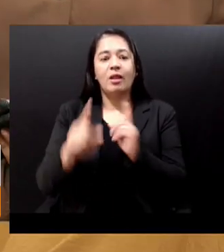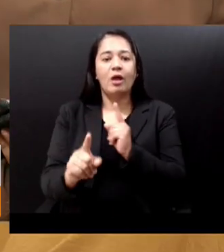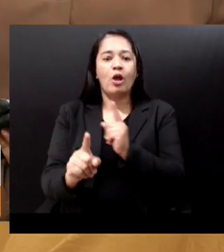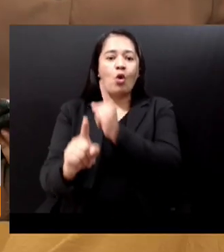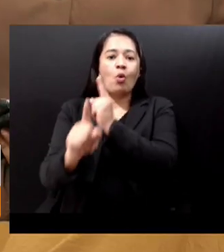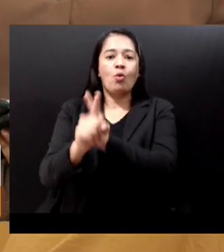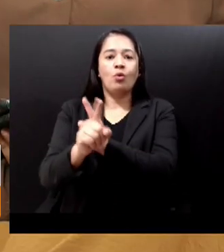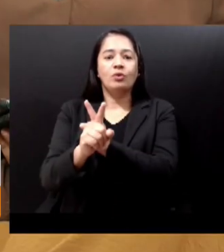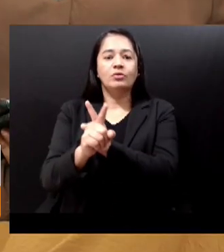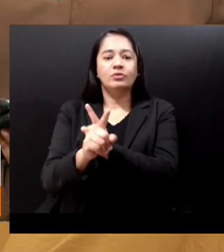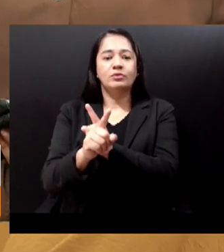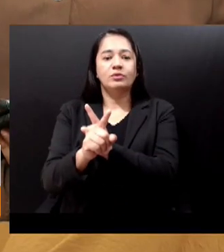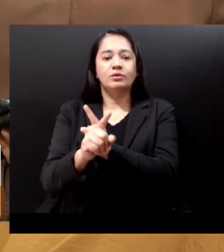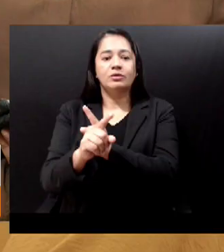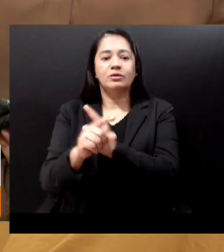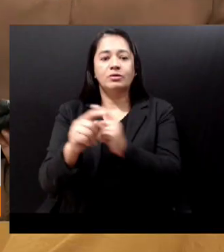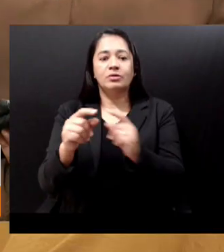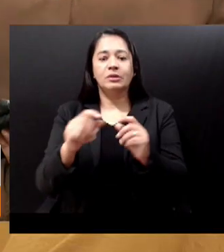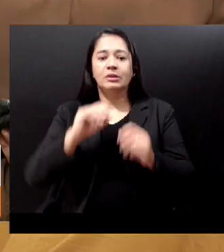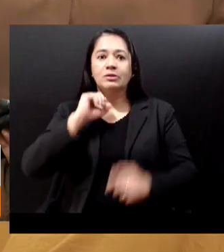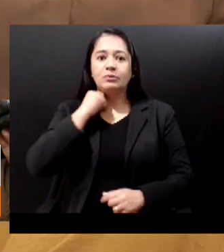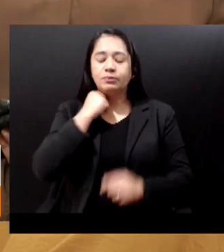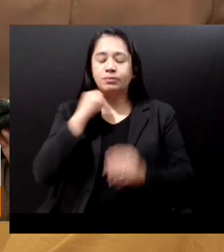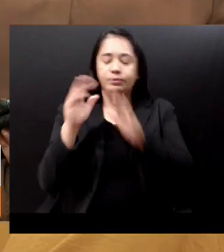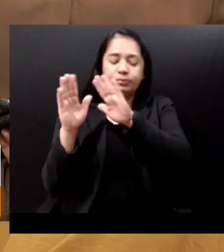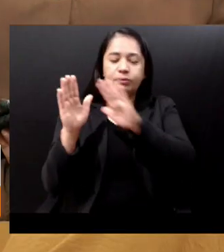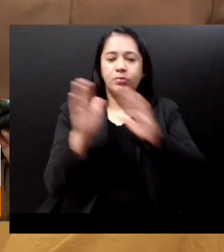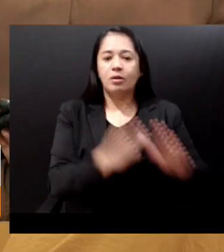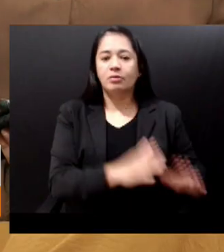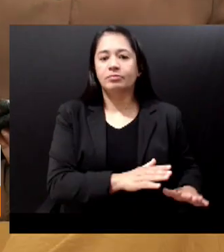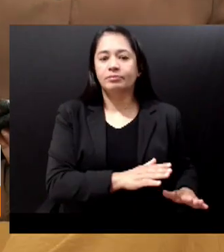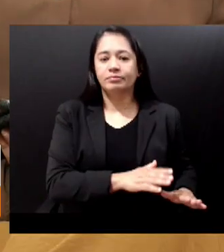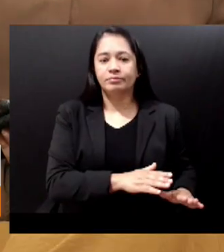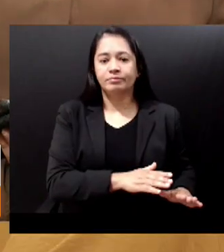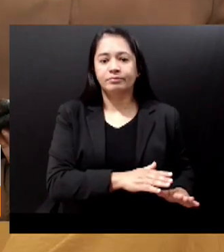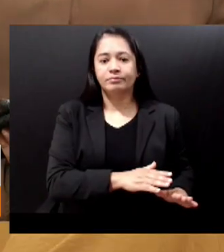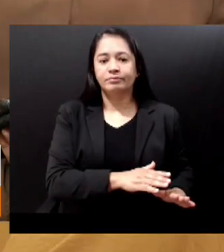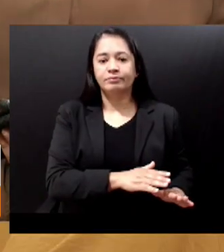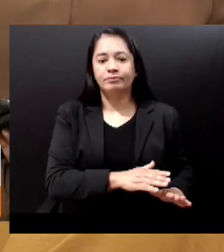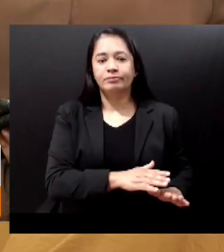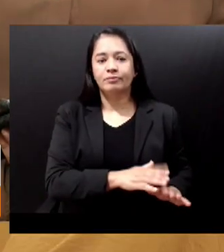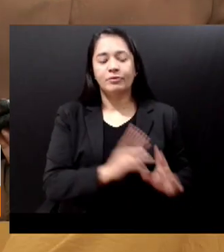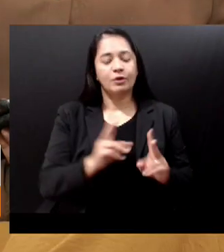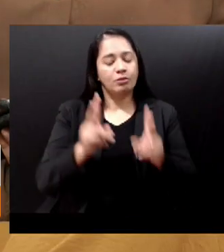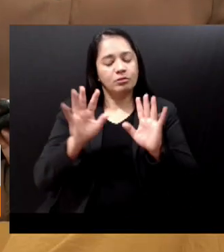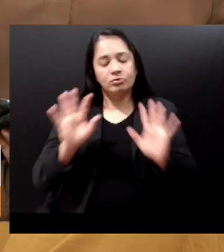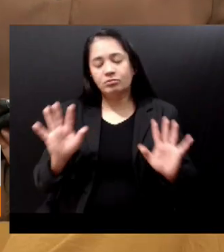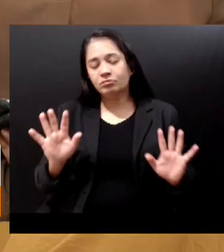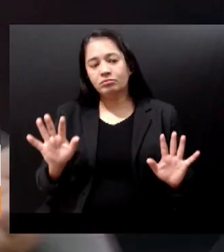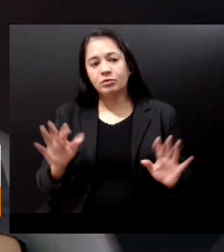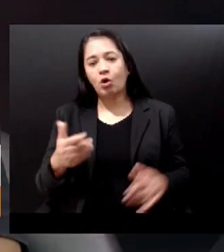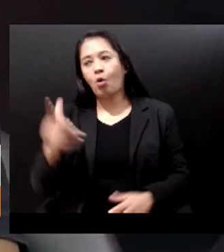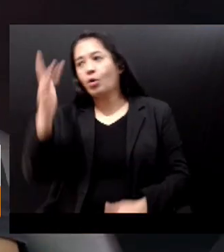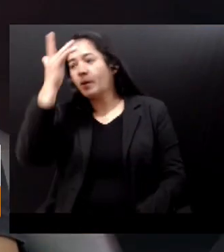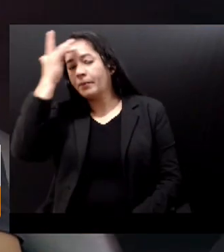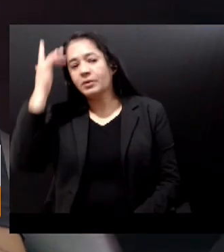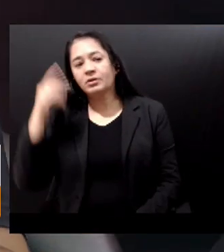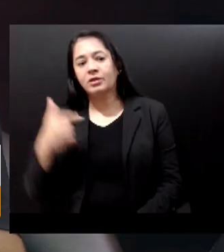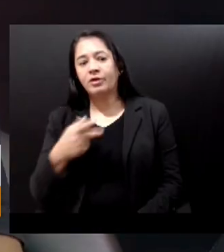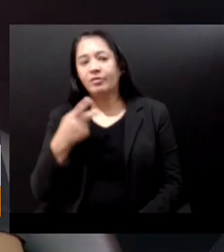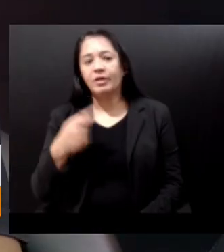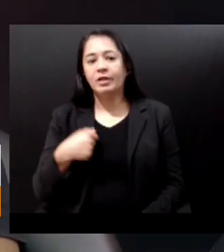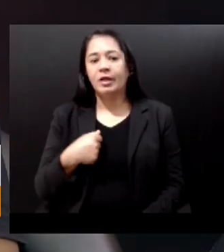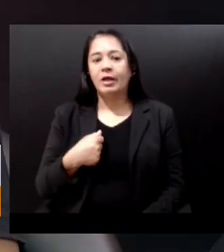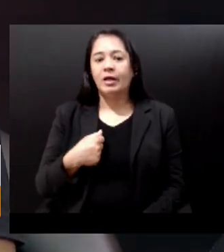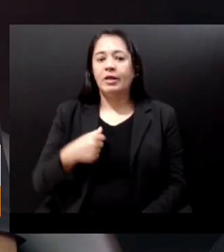desligar dos estresses Uhum. do dia a dia e segue bem com isso. Tem outras pessoas que falam: "Ah, eu tenho piscina em casa,